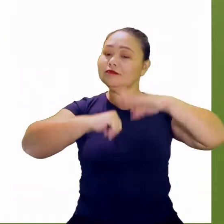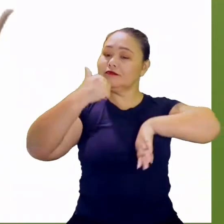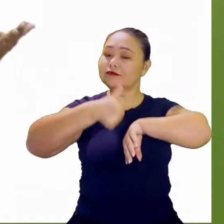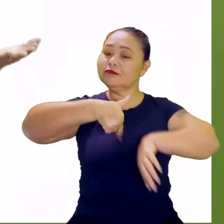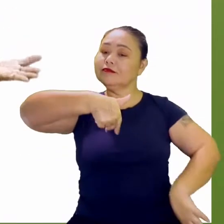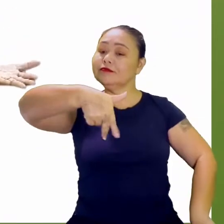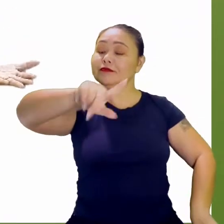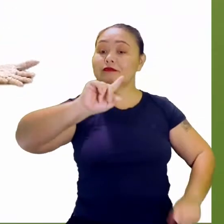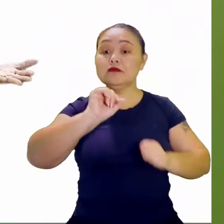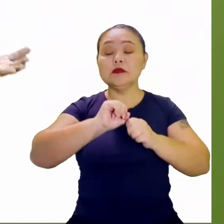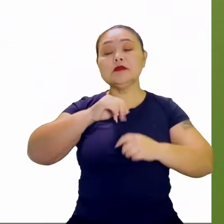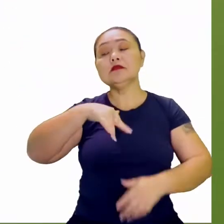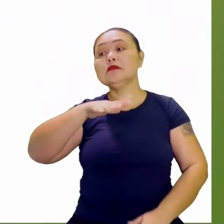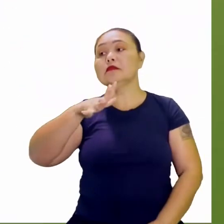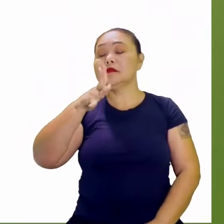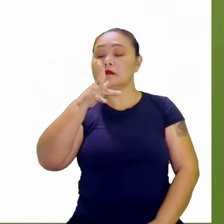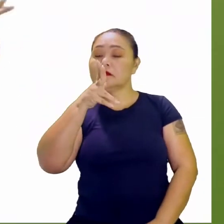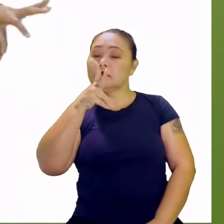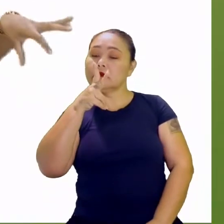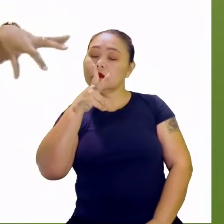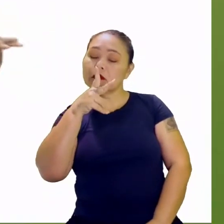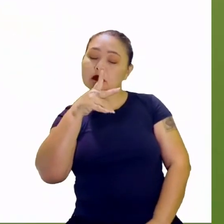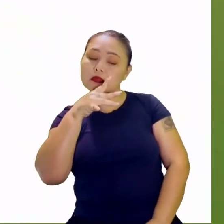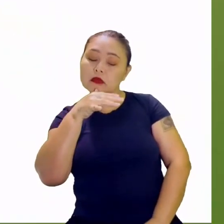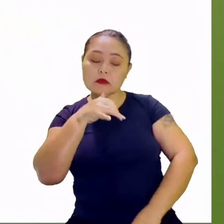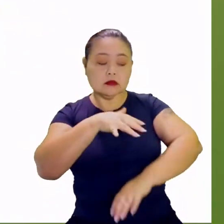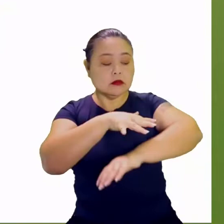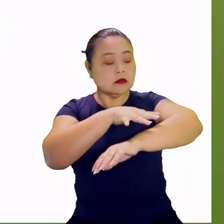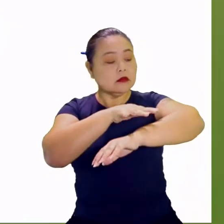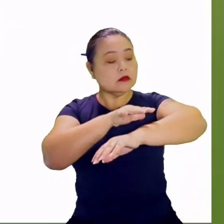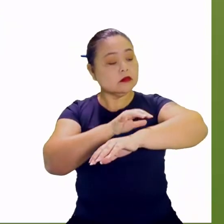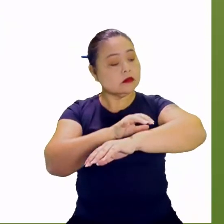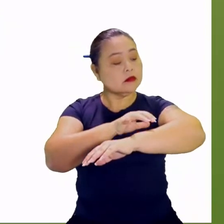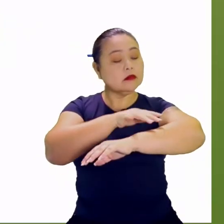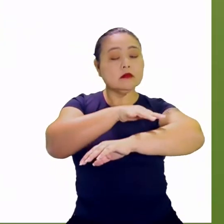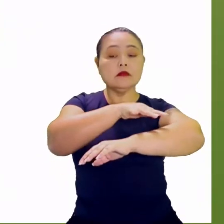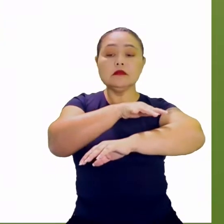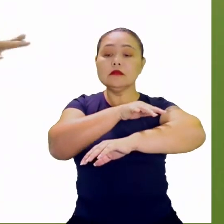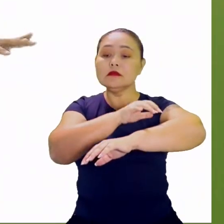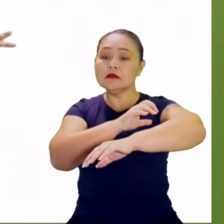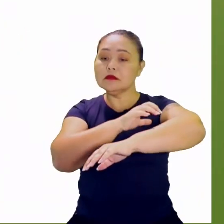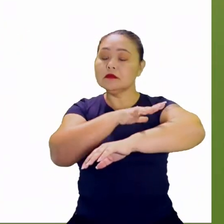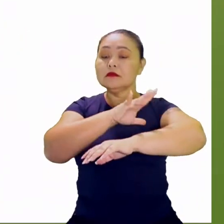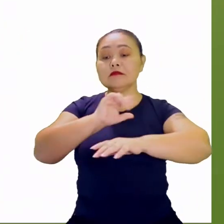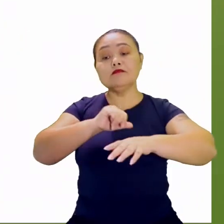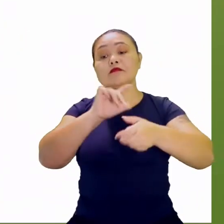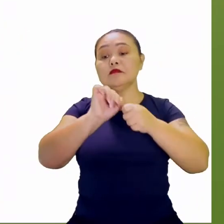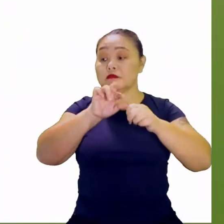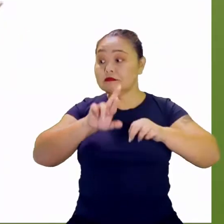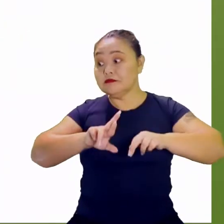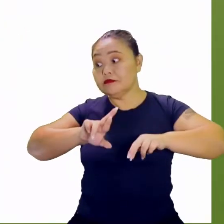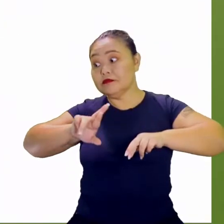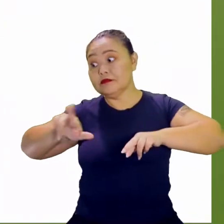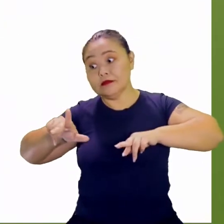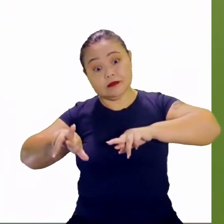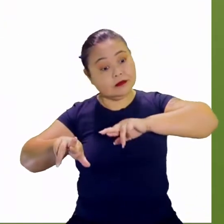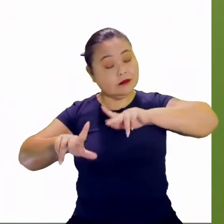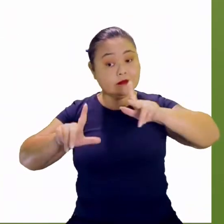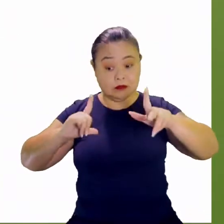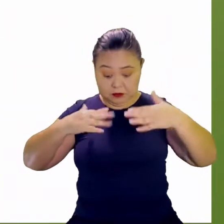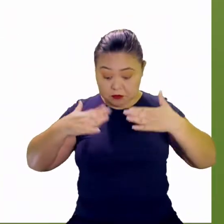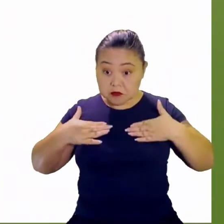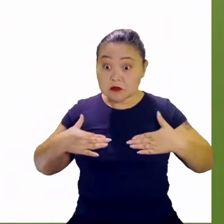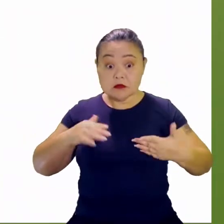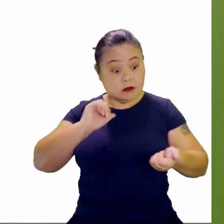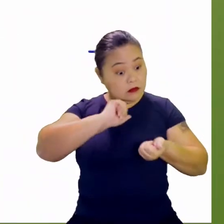utilizar fibras de contração lenta, porque as de contração lenta conseguem atender. E ele vai mudar o caminho, então nosso corpo vai se